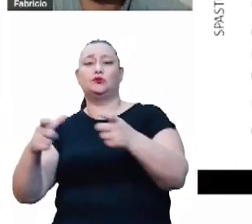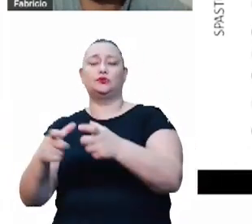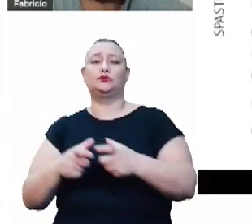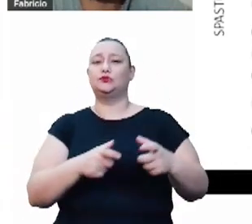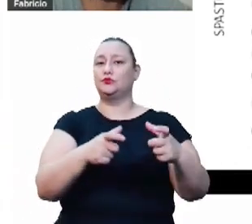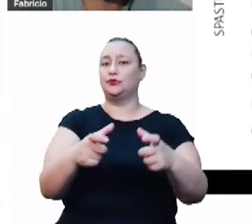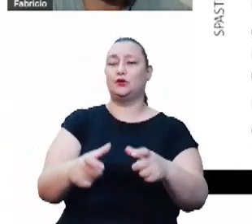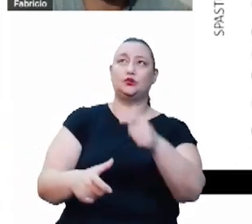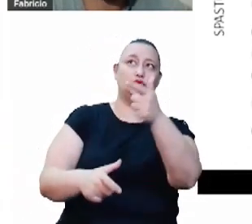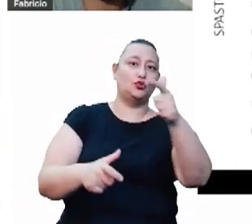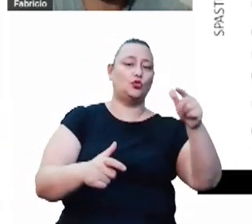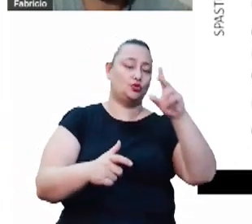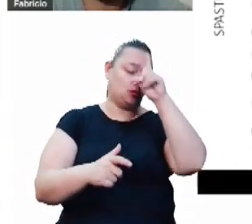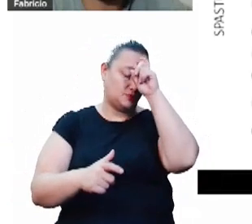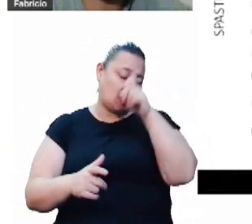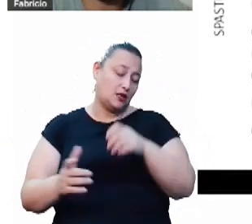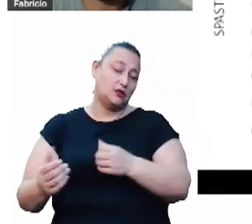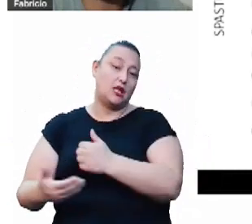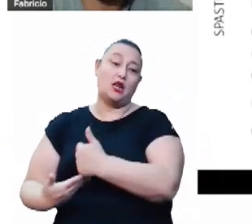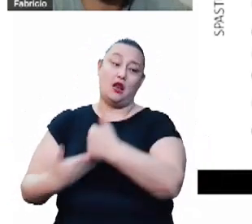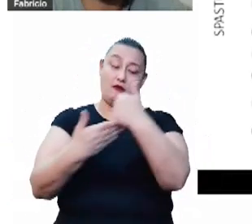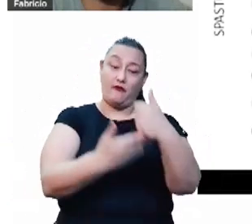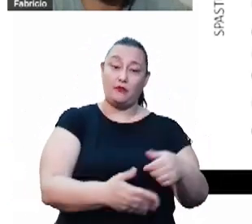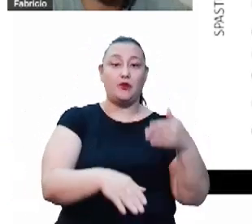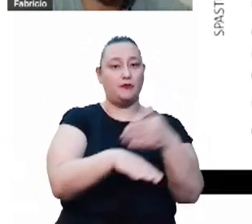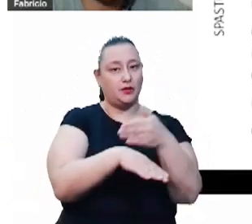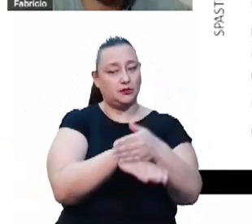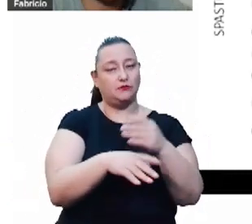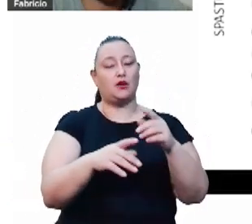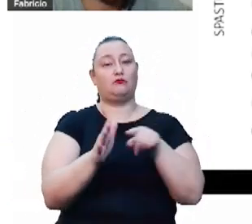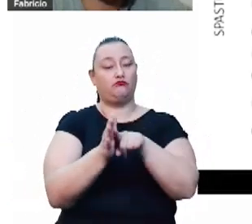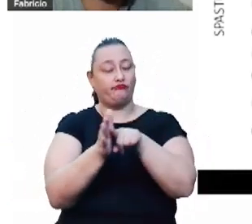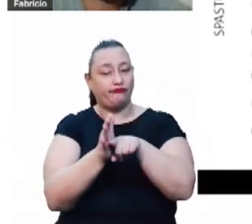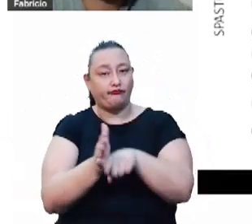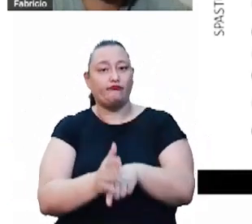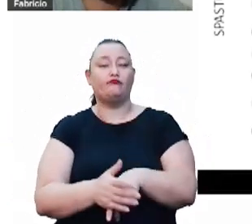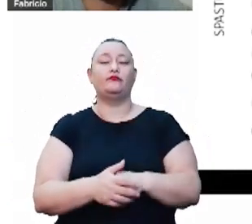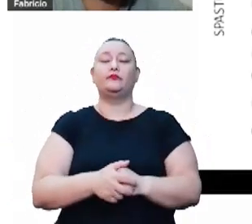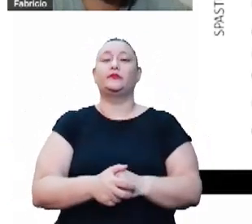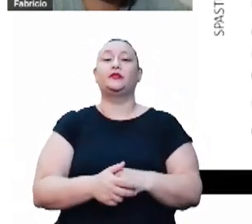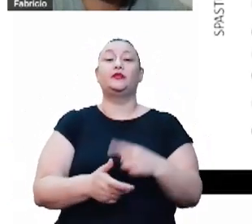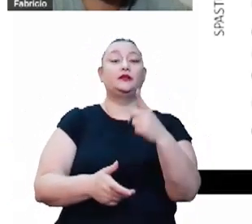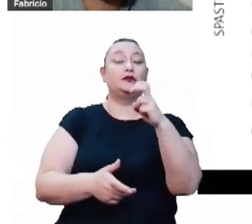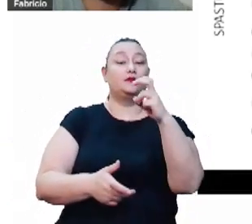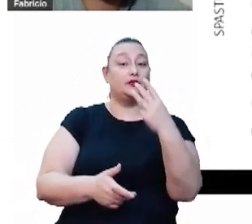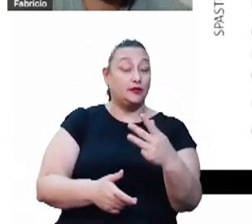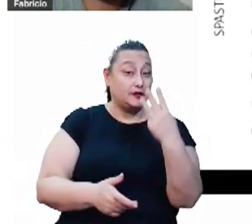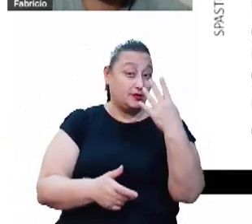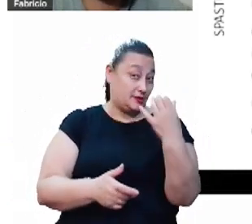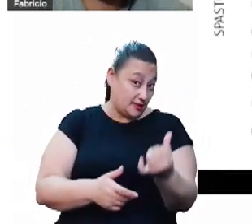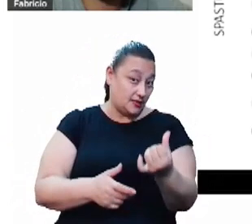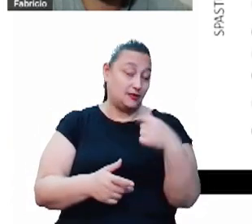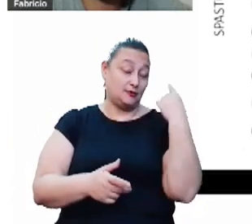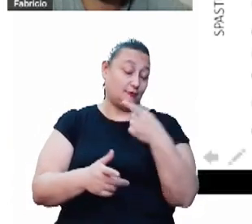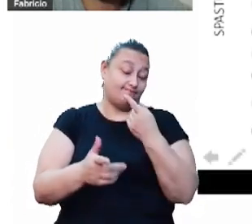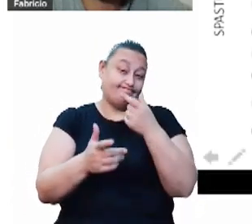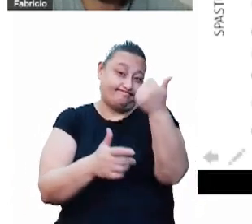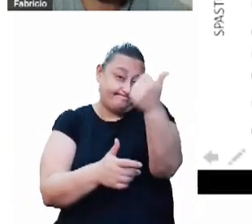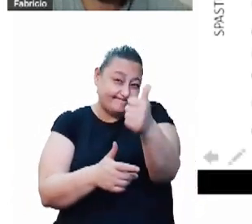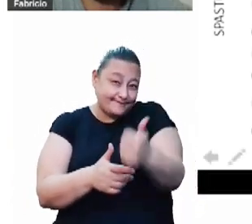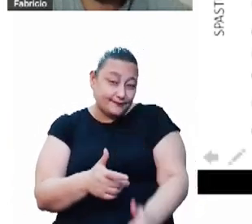de outras instituições encaminhados para lá para participar do estudo também. Desses 156 que a gente avaliou,